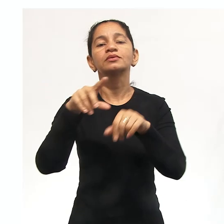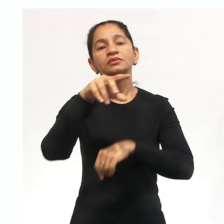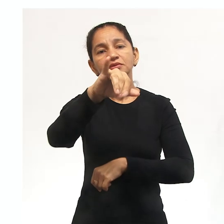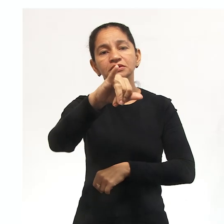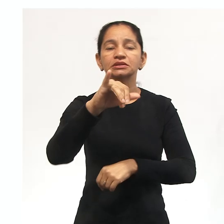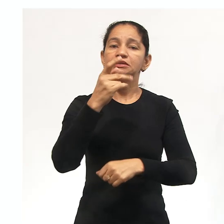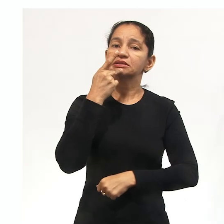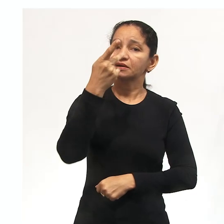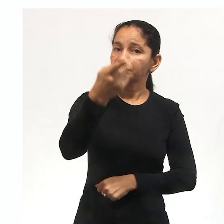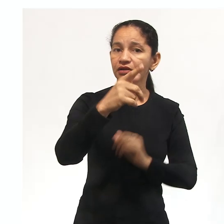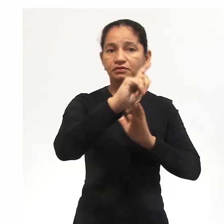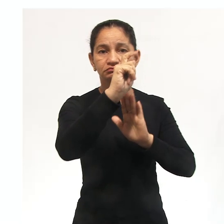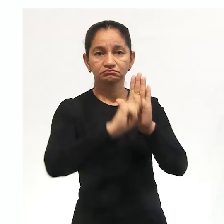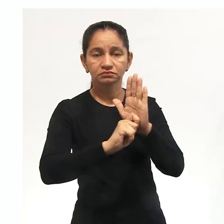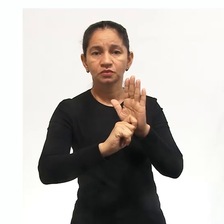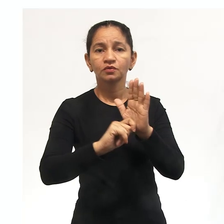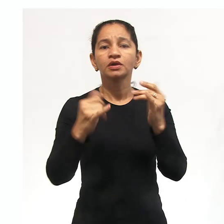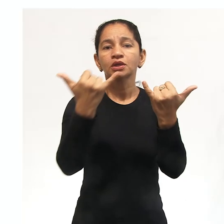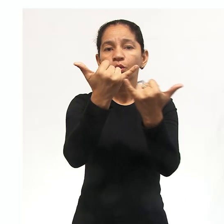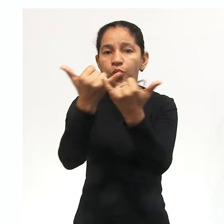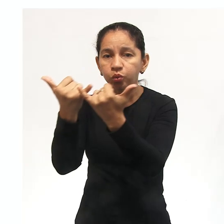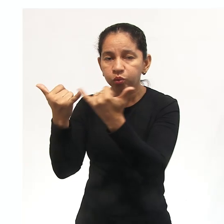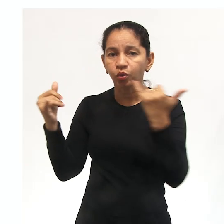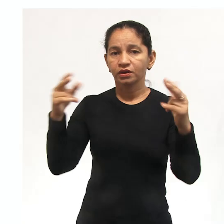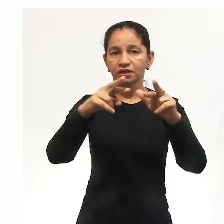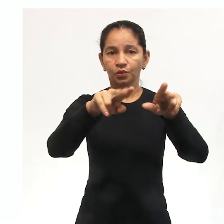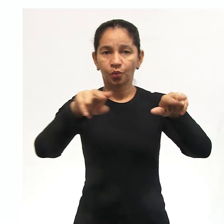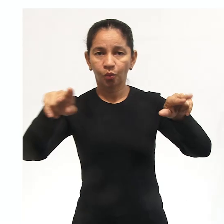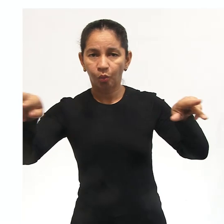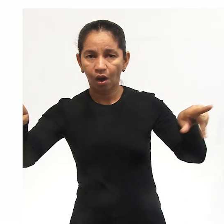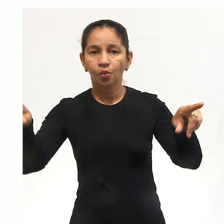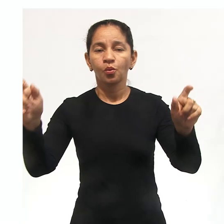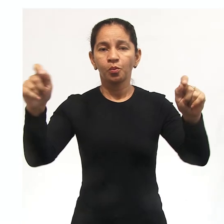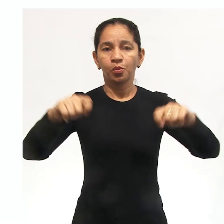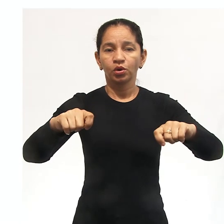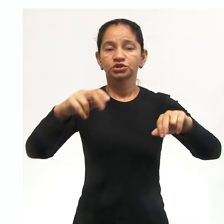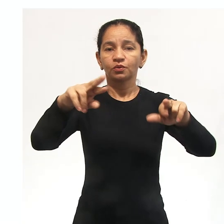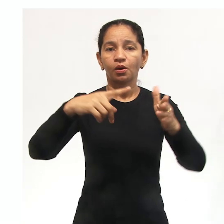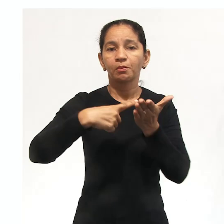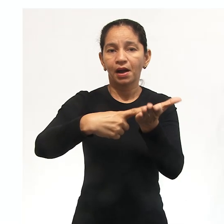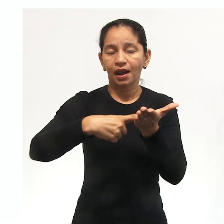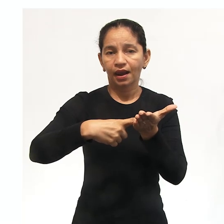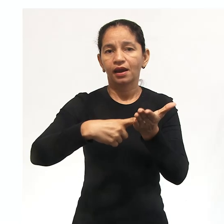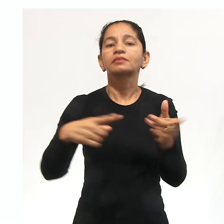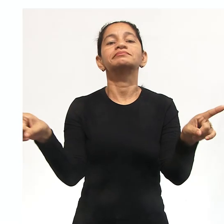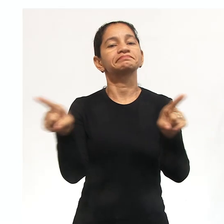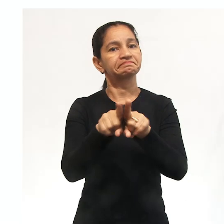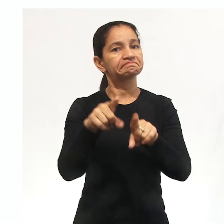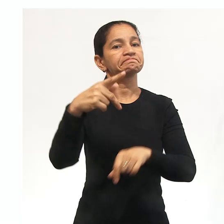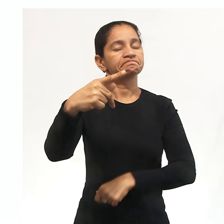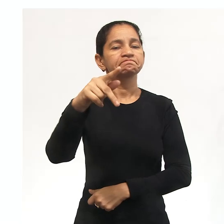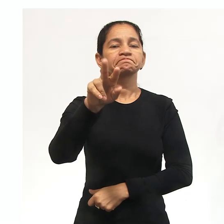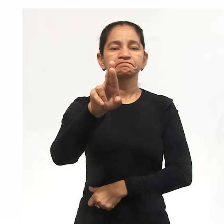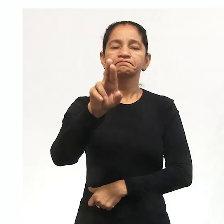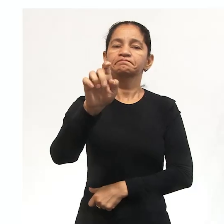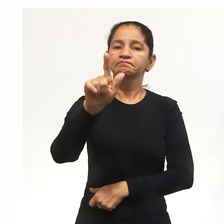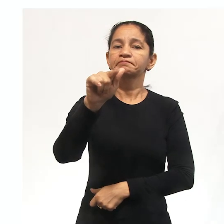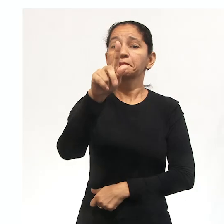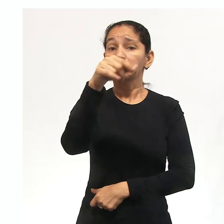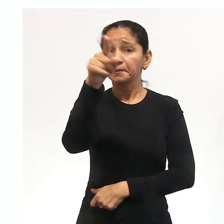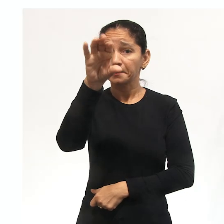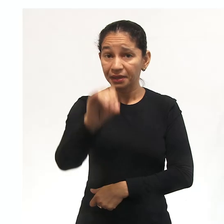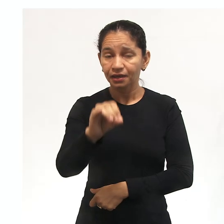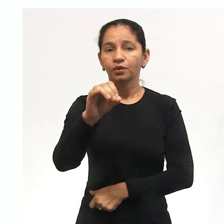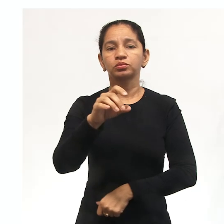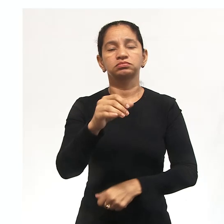seja, se estivermos falando de um objeto comum, deve ser, como a gente viu, um pregão. Se a gente estiver falando de um